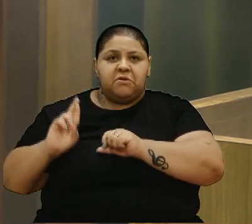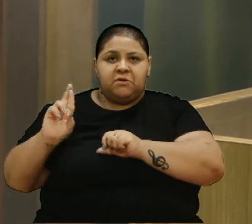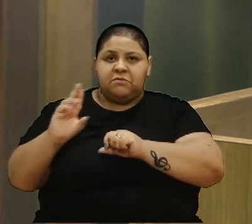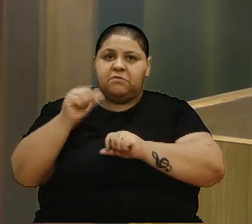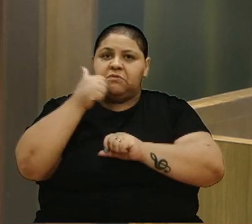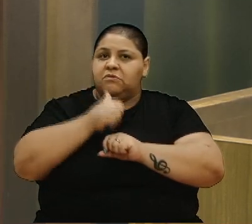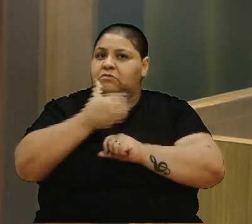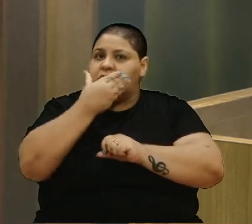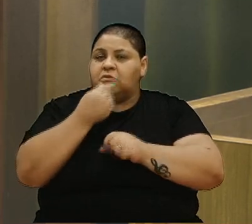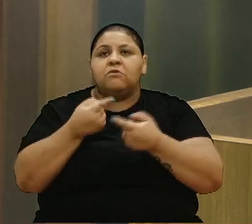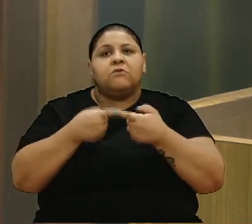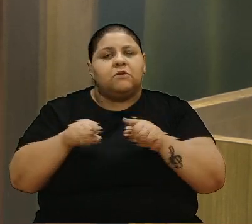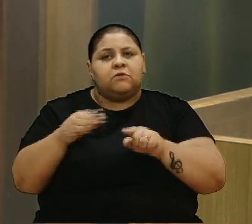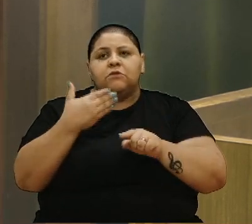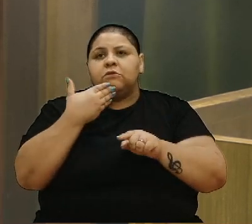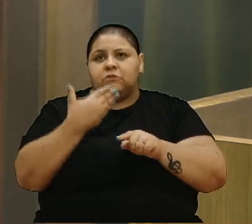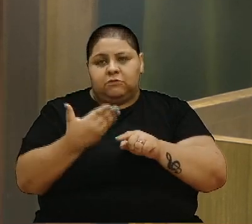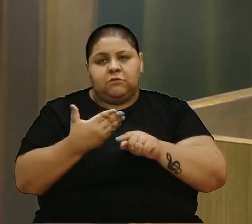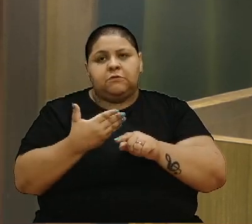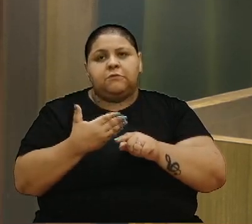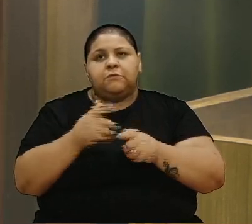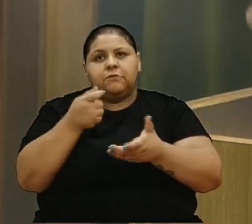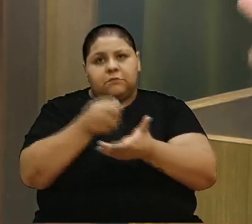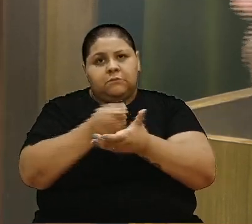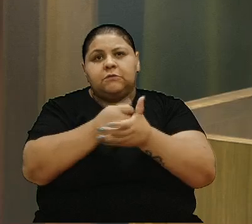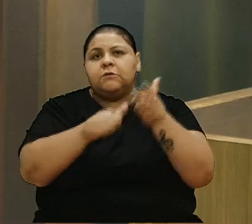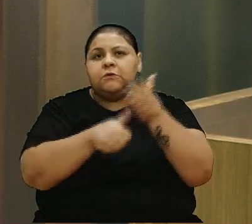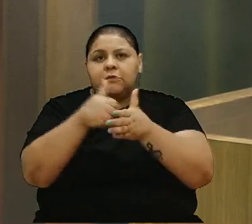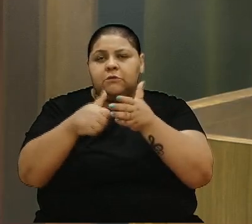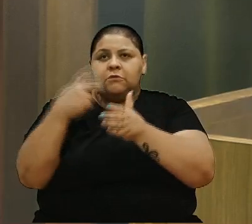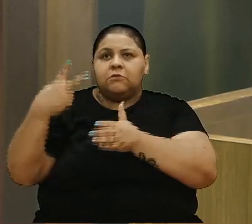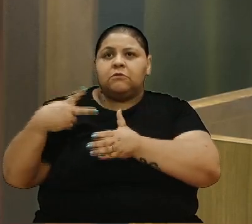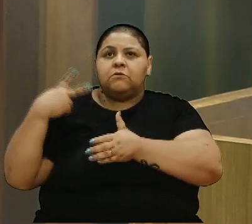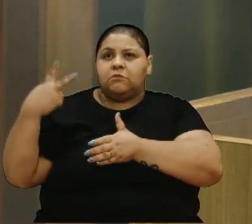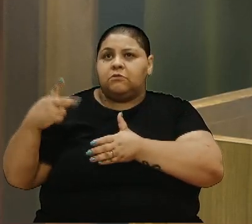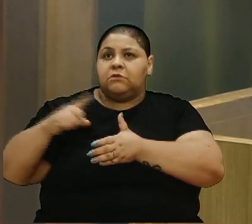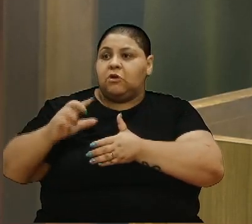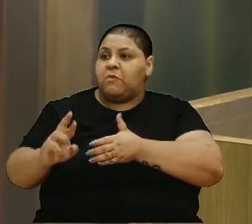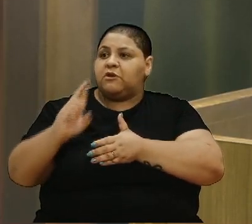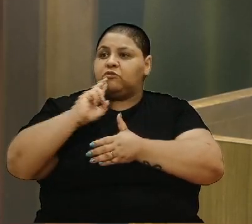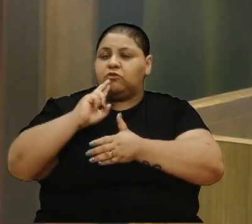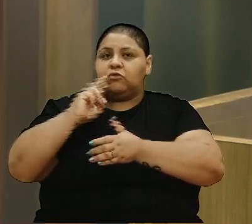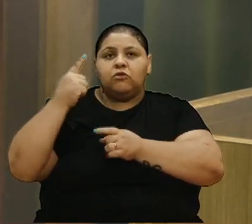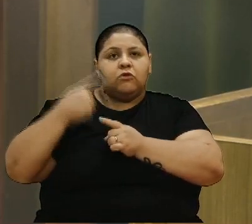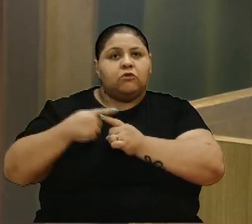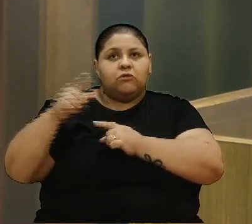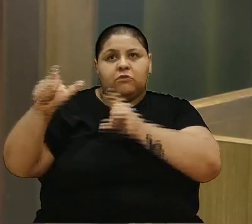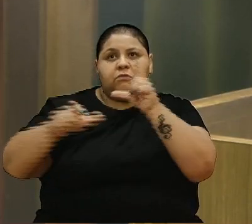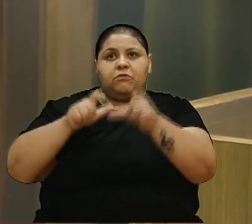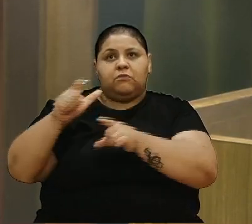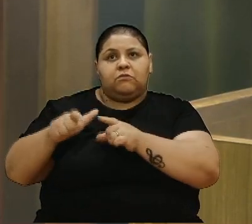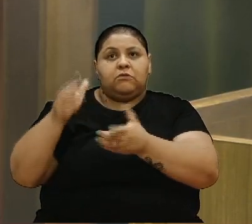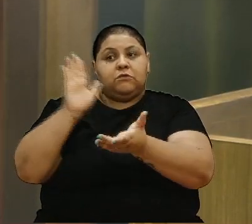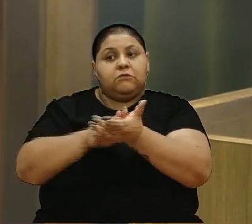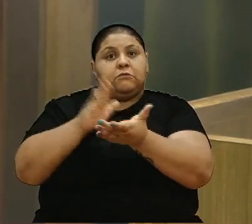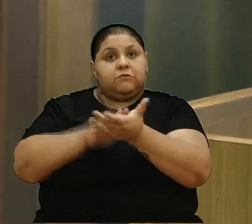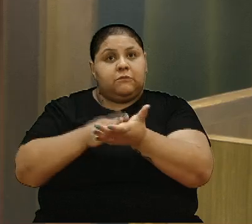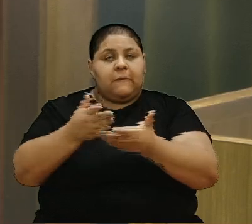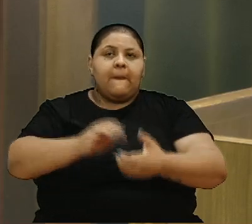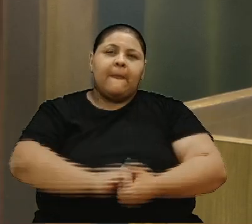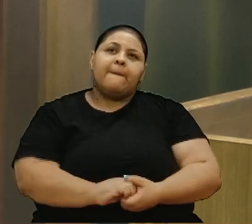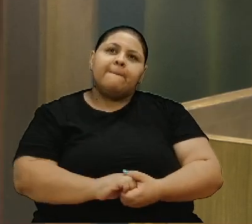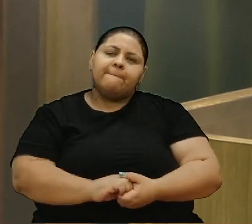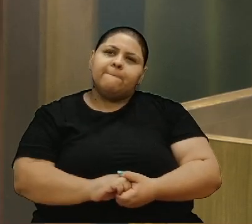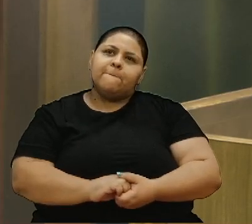responsável, mas nós vamos solicitar e tentar melhorar para que os vereadores, ao menos, tenham retorno, porque é o que as pessoas nos cobram.